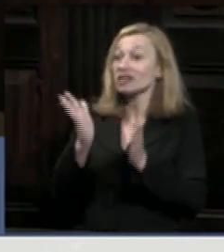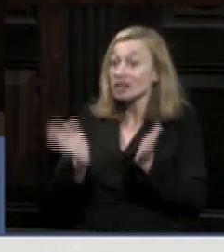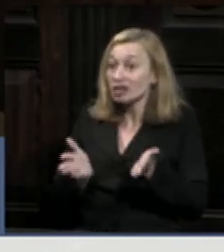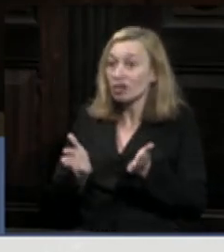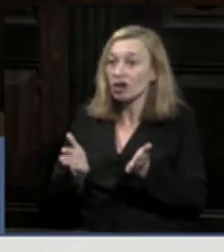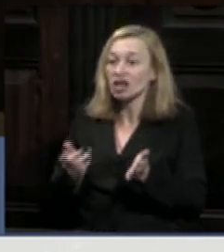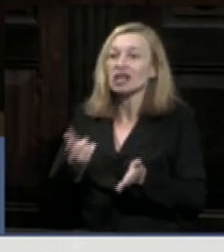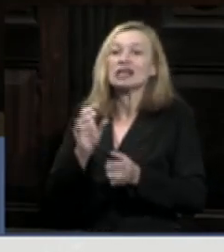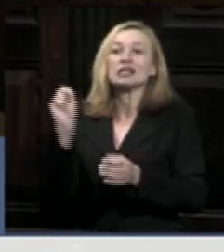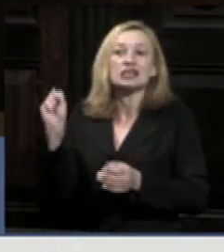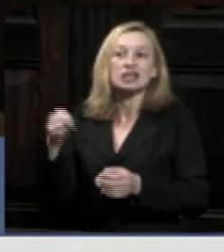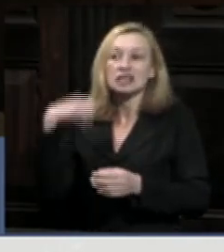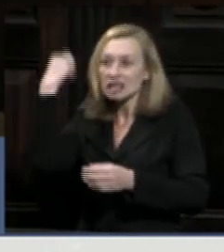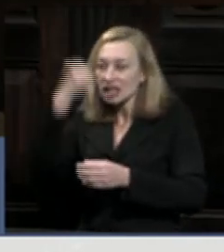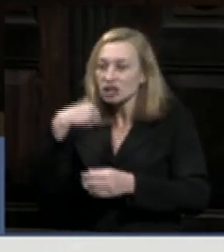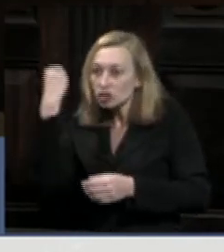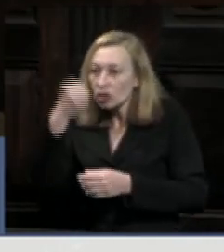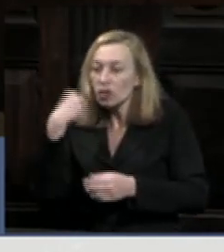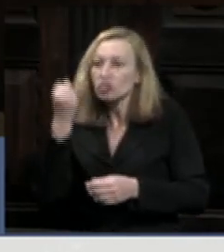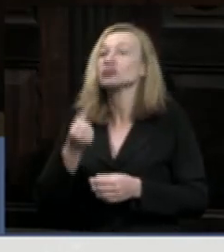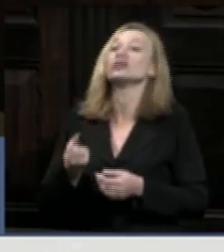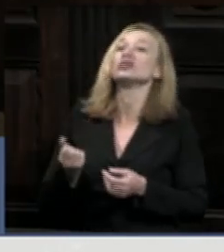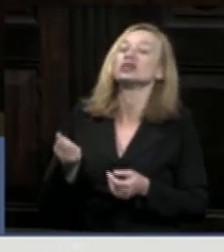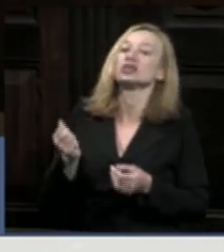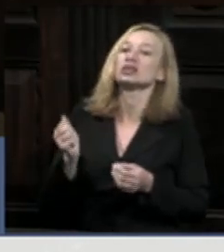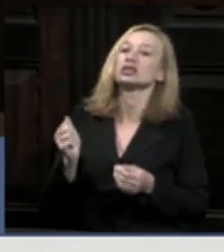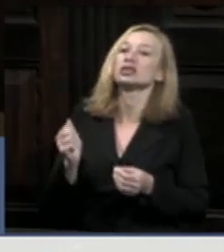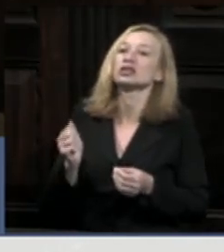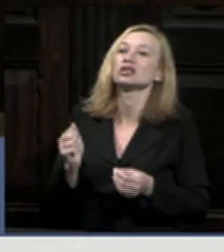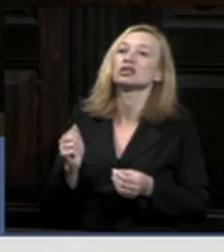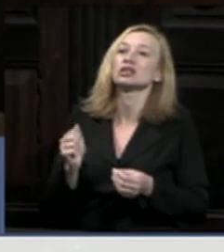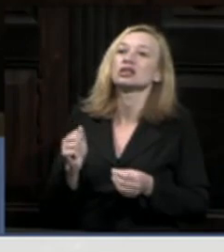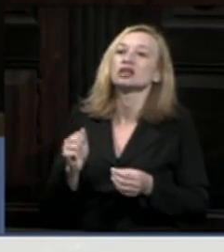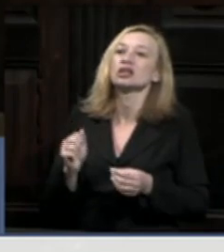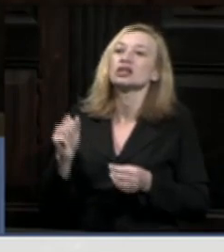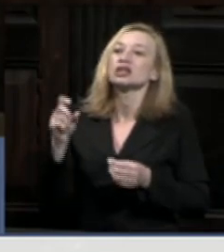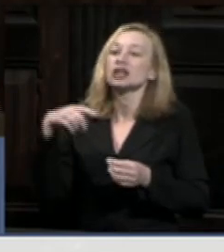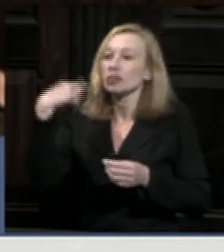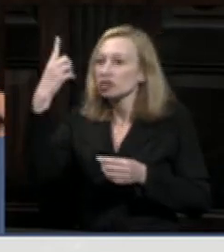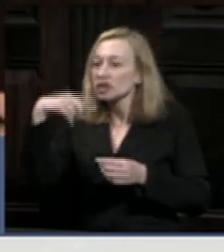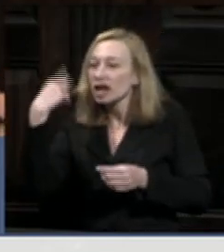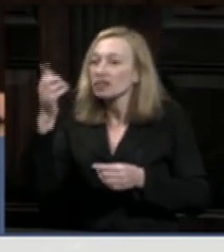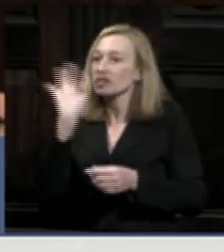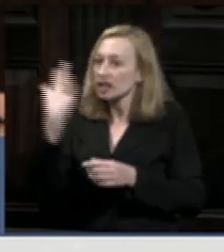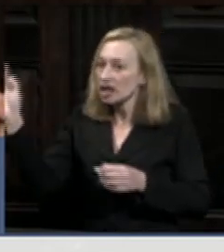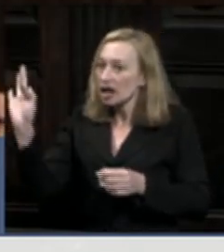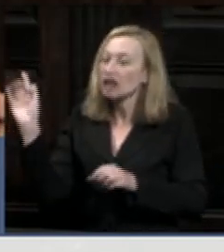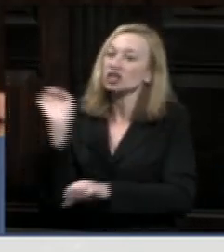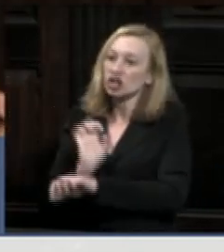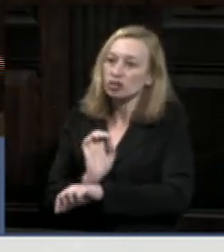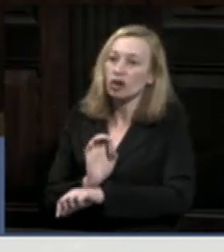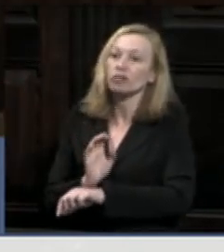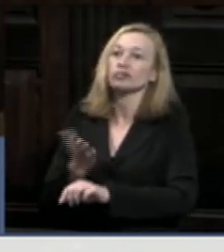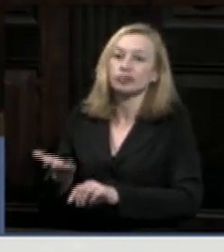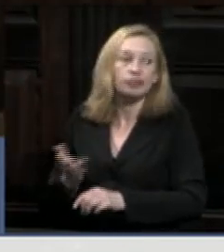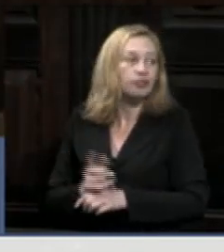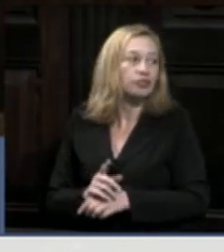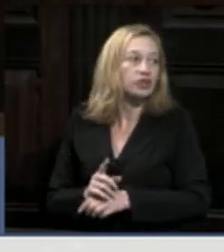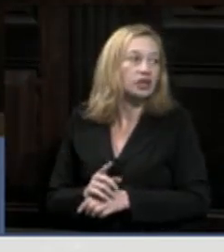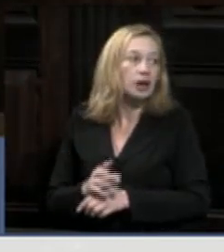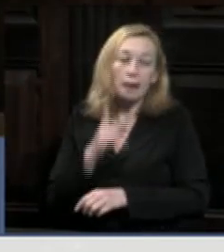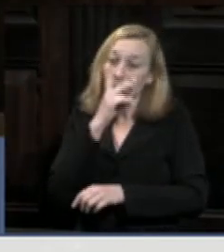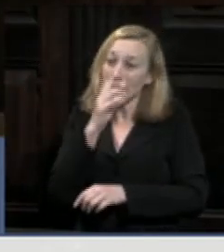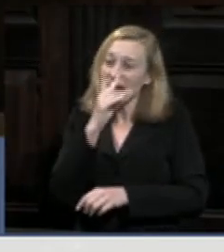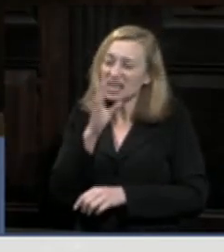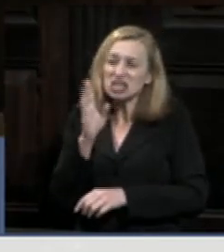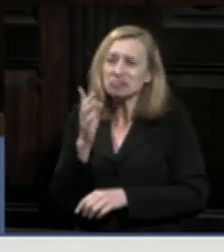senadores candidatos ao senado até a eleição de deputados federais e deputados estaduais o que me parece que não